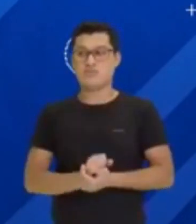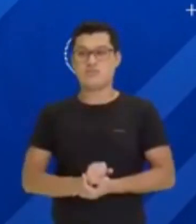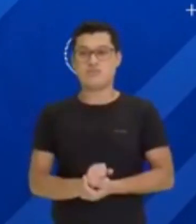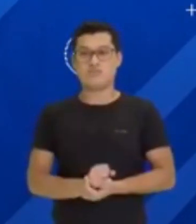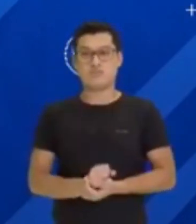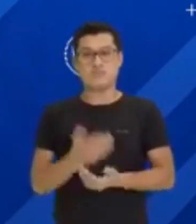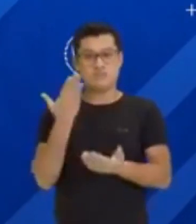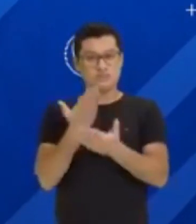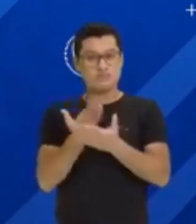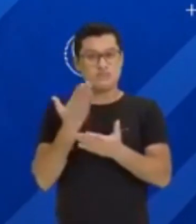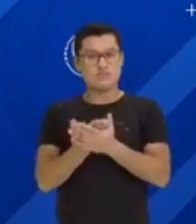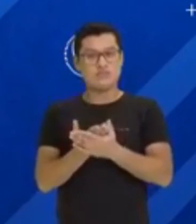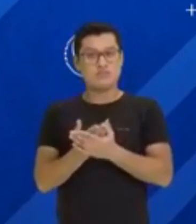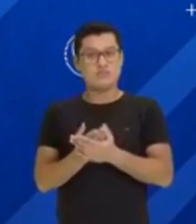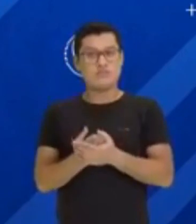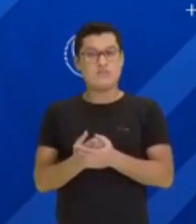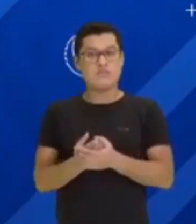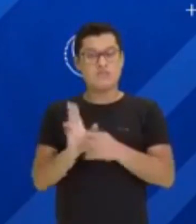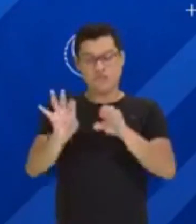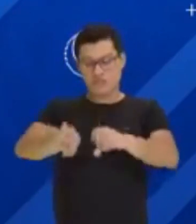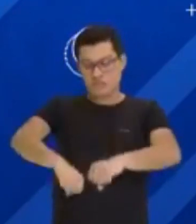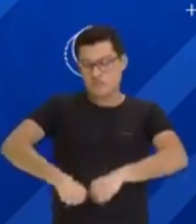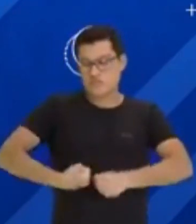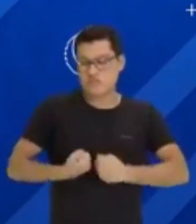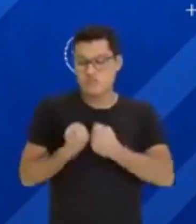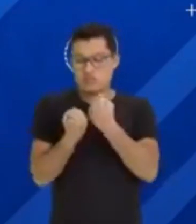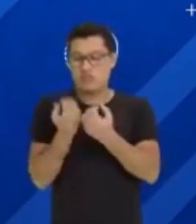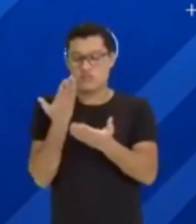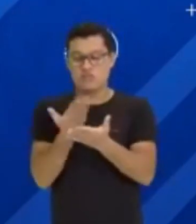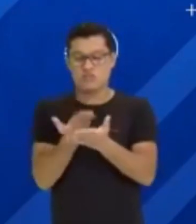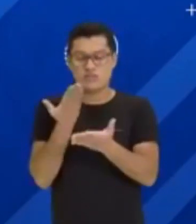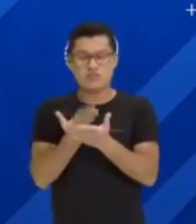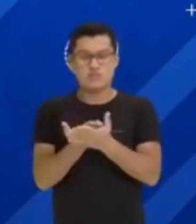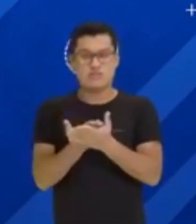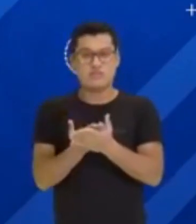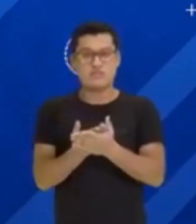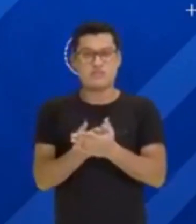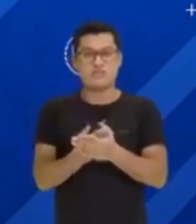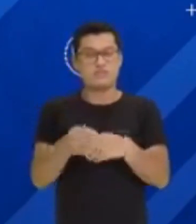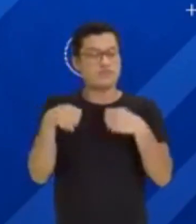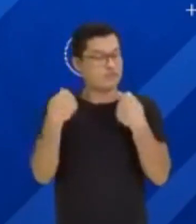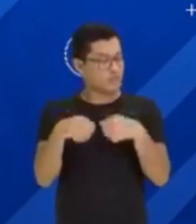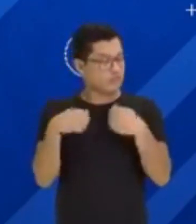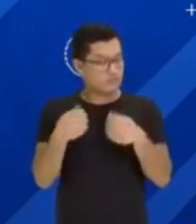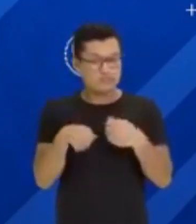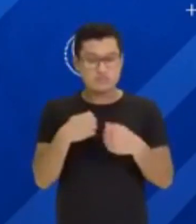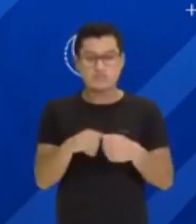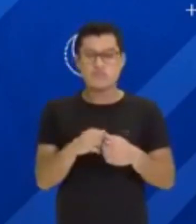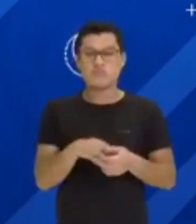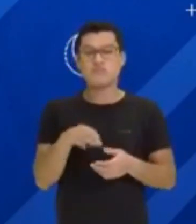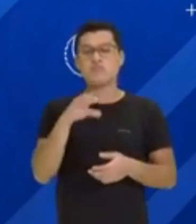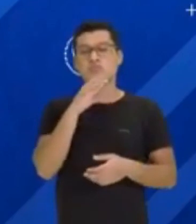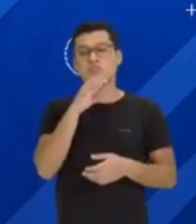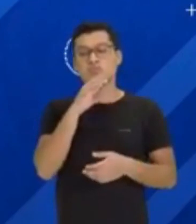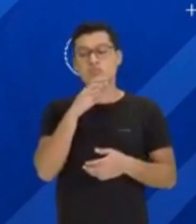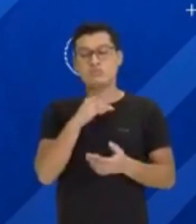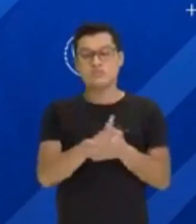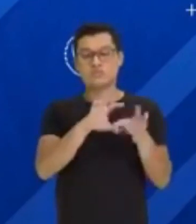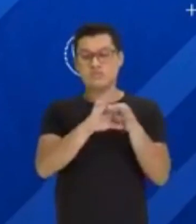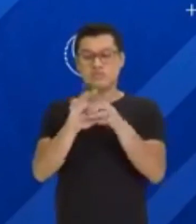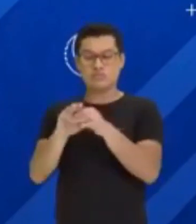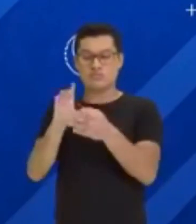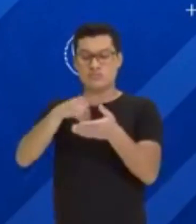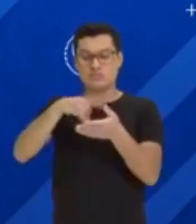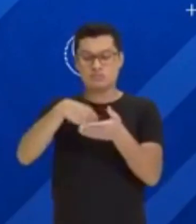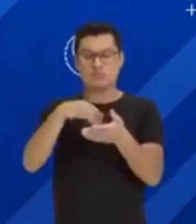Nossas aulas são consideradas reforço escolar. E não serão computadas como conteúdo do currículo escolar de